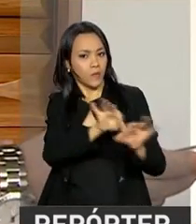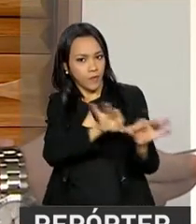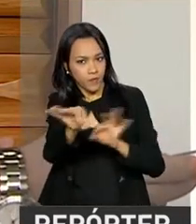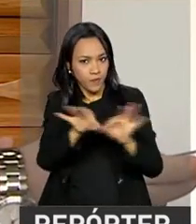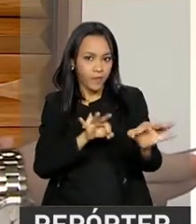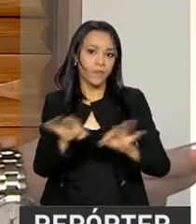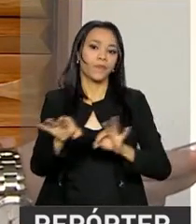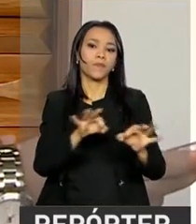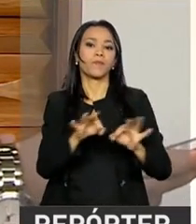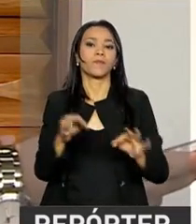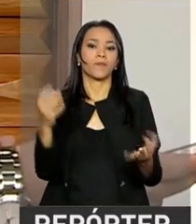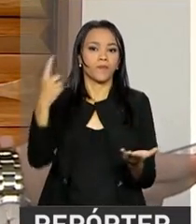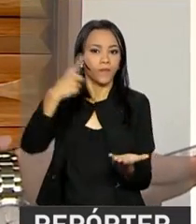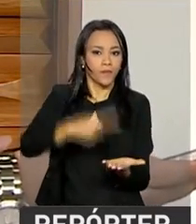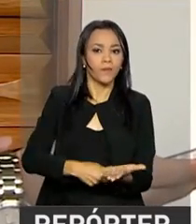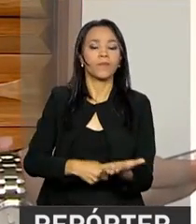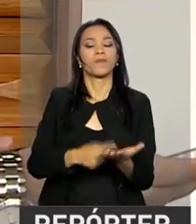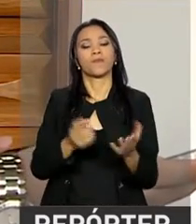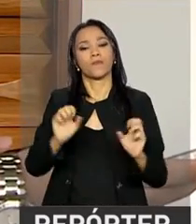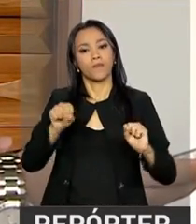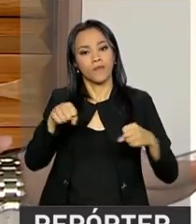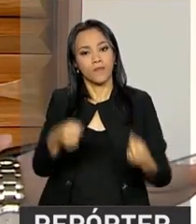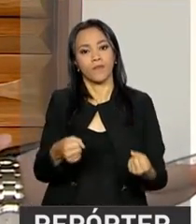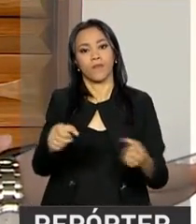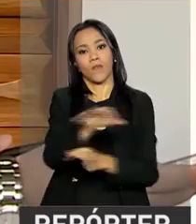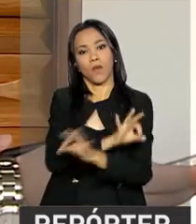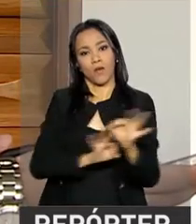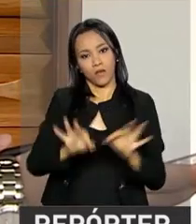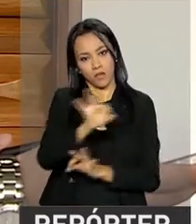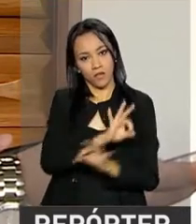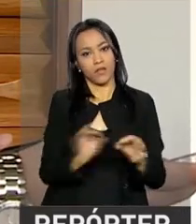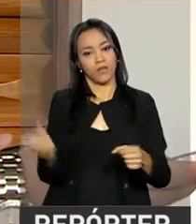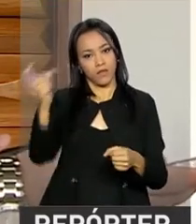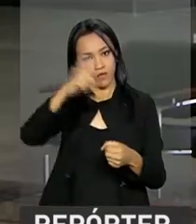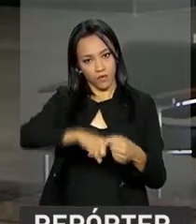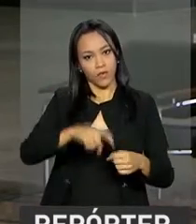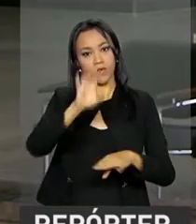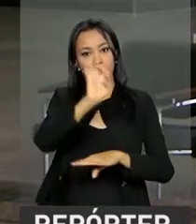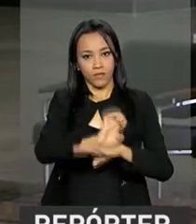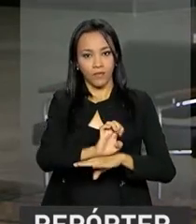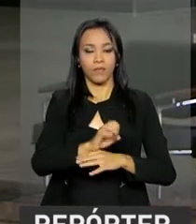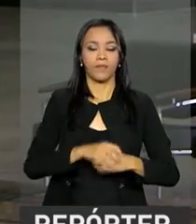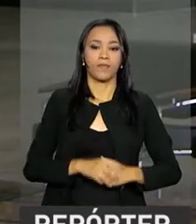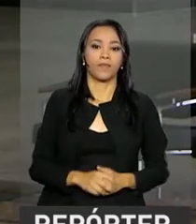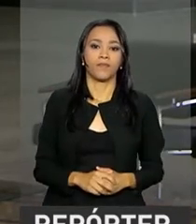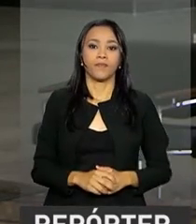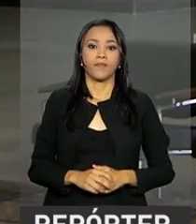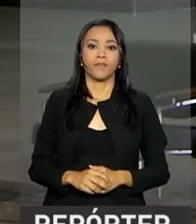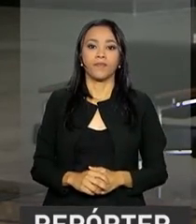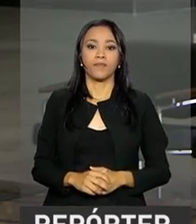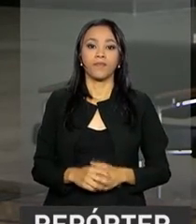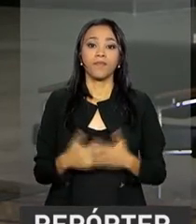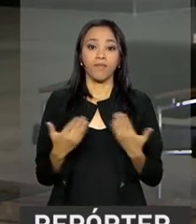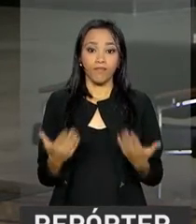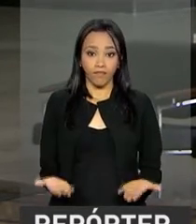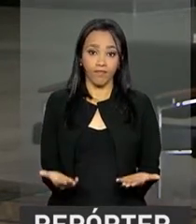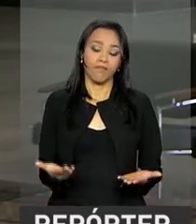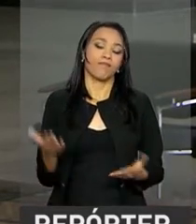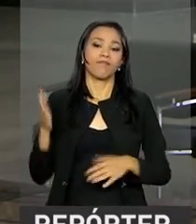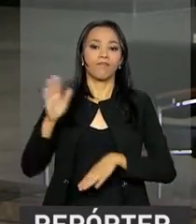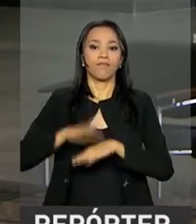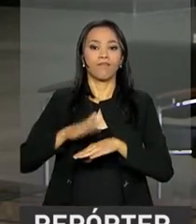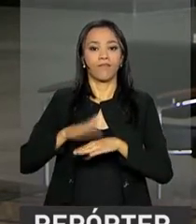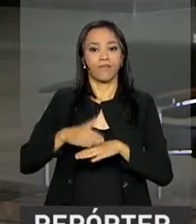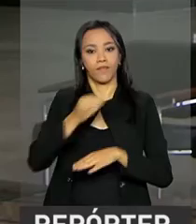comprometido a ordem ea segurança estão de volta leandro ainda de acordo com o